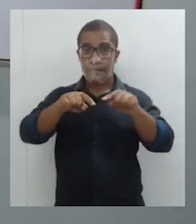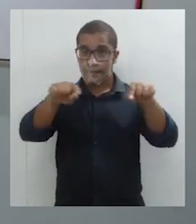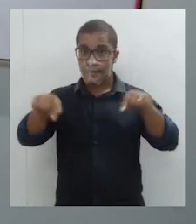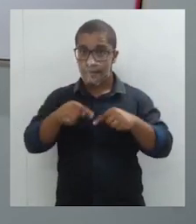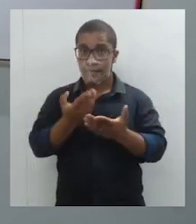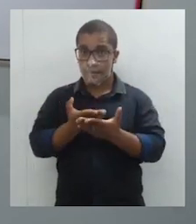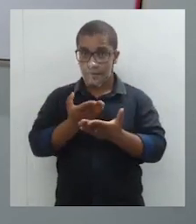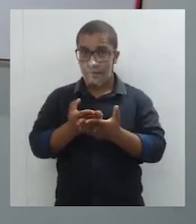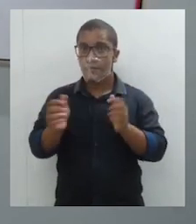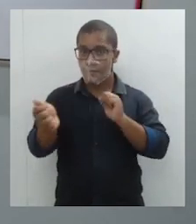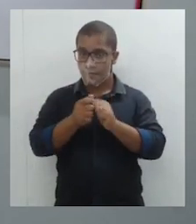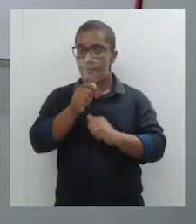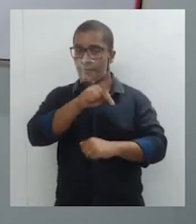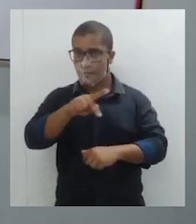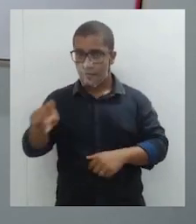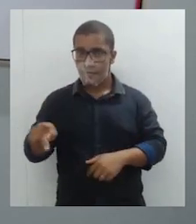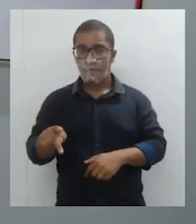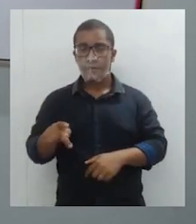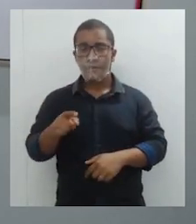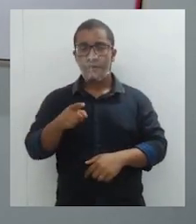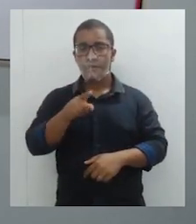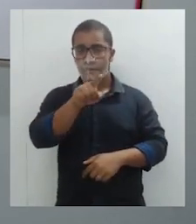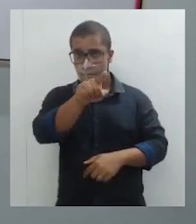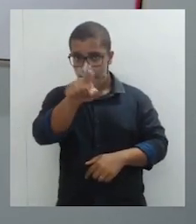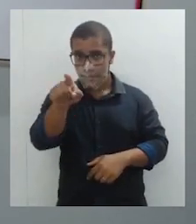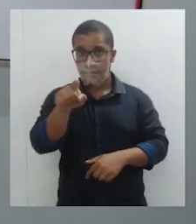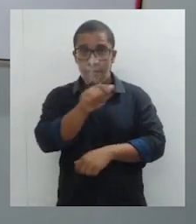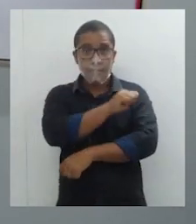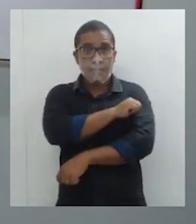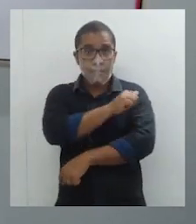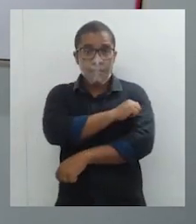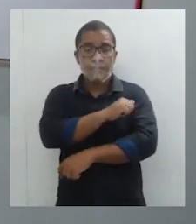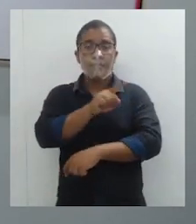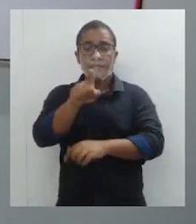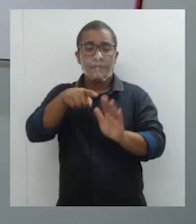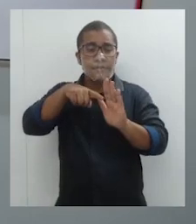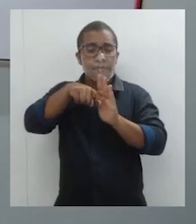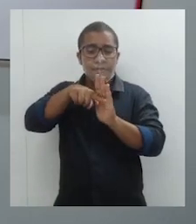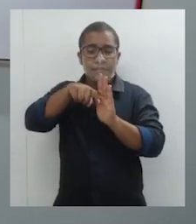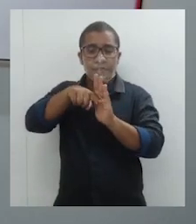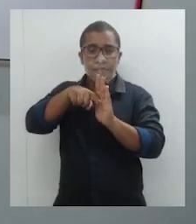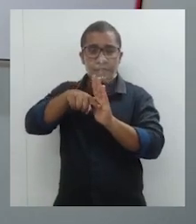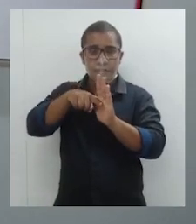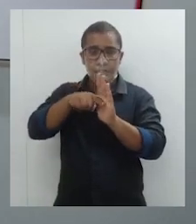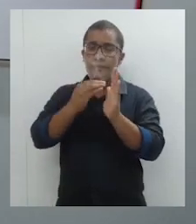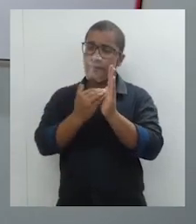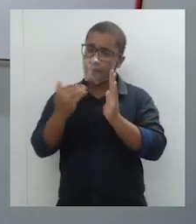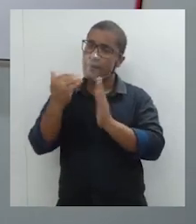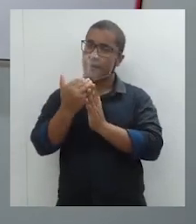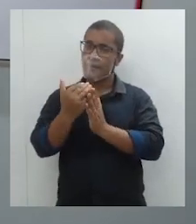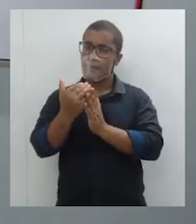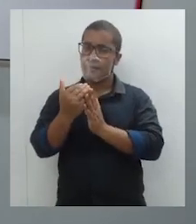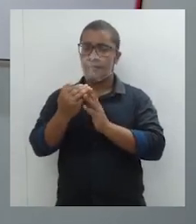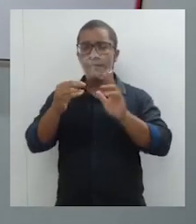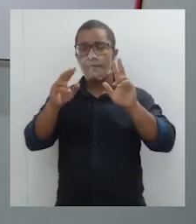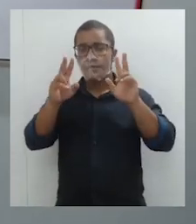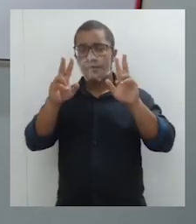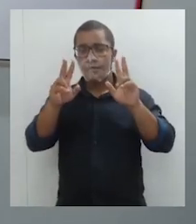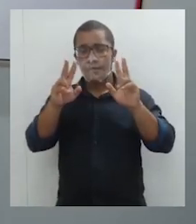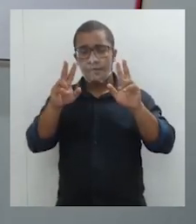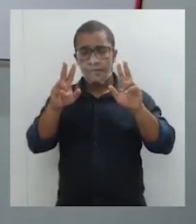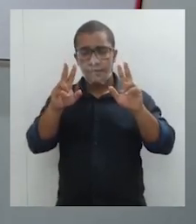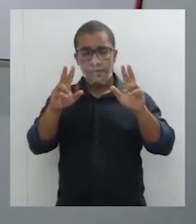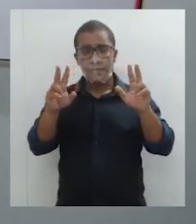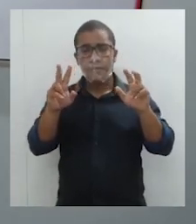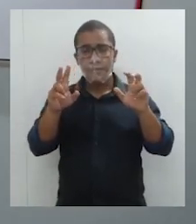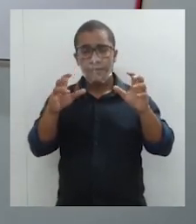com seu professor eu gostaria que vocês estudam pesquisar sem um pouco mais sobre uma determinada